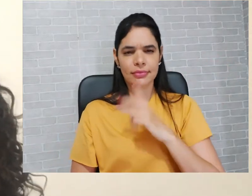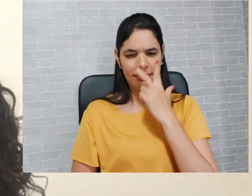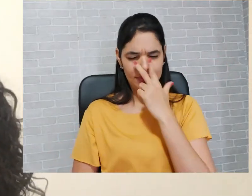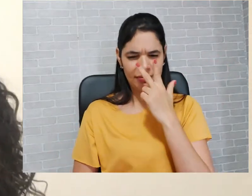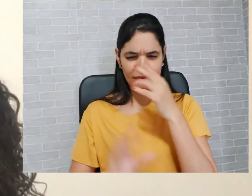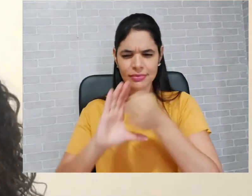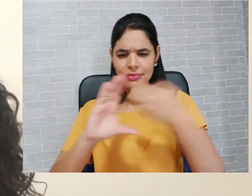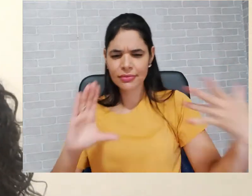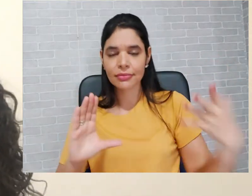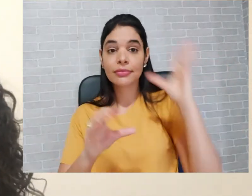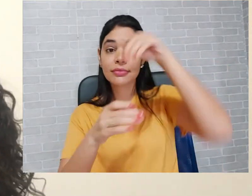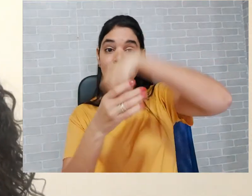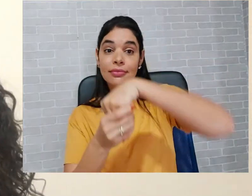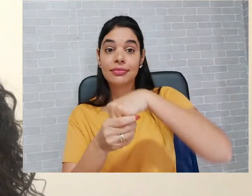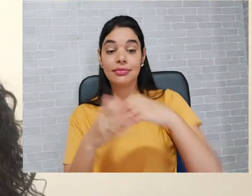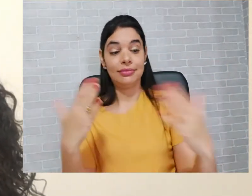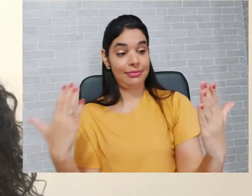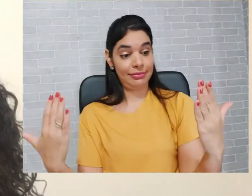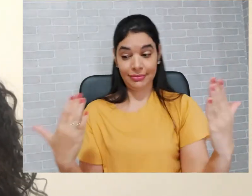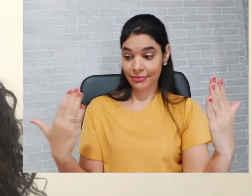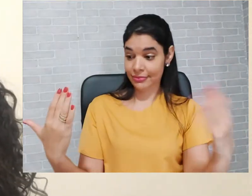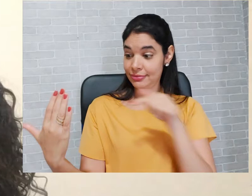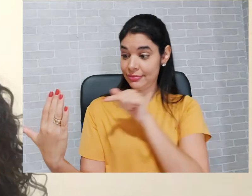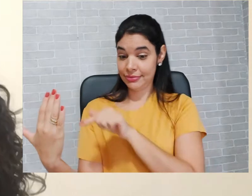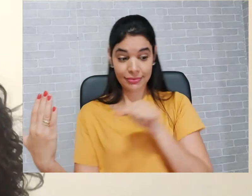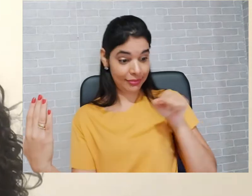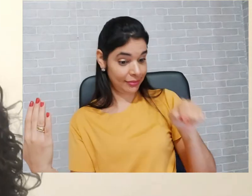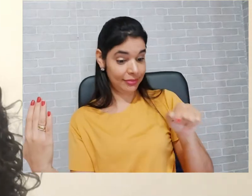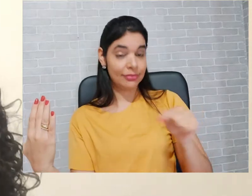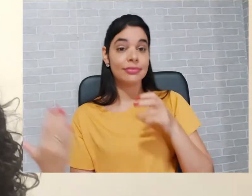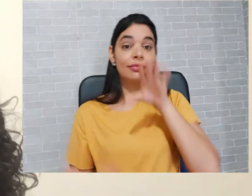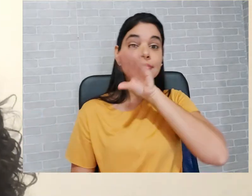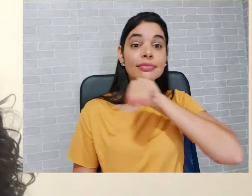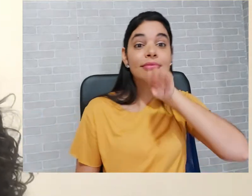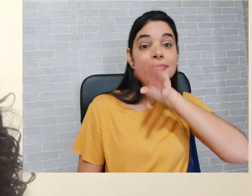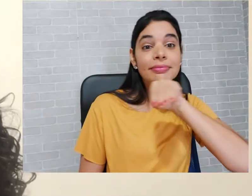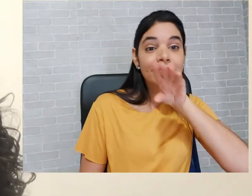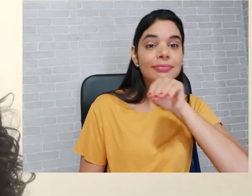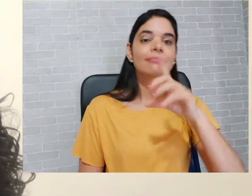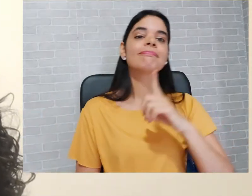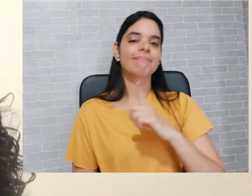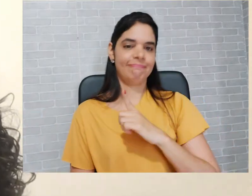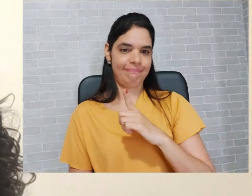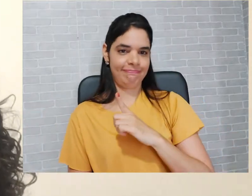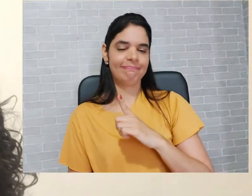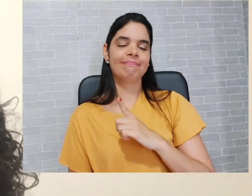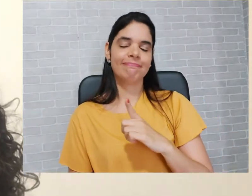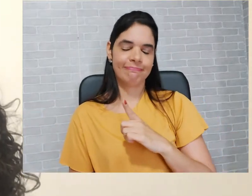muitos aspectos de oralidade nessas fábulas. Elas trazem